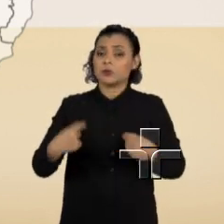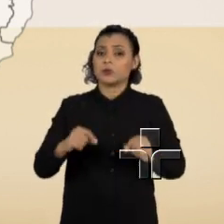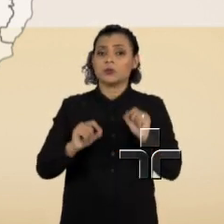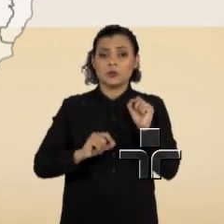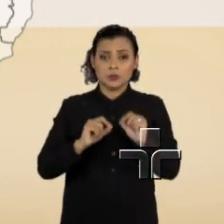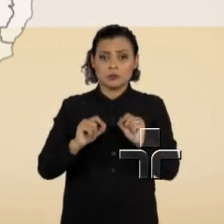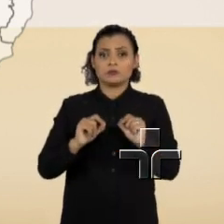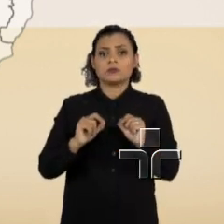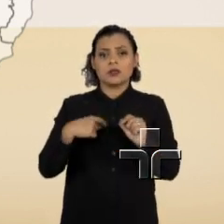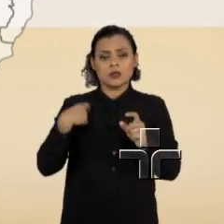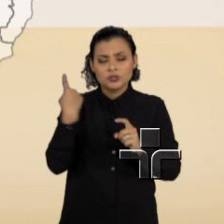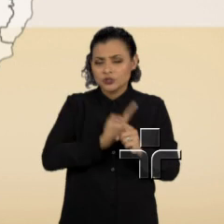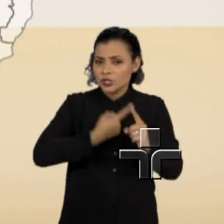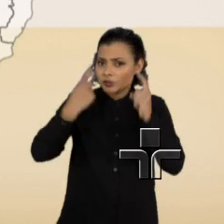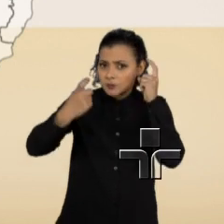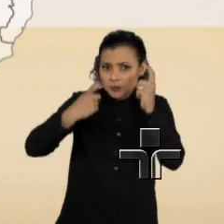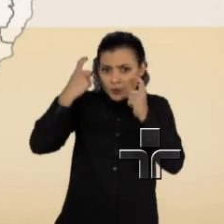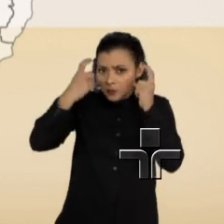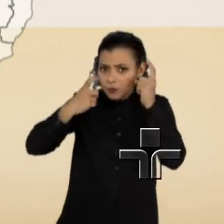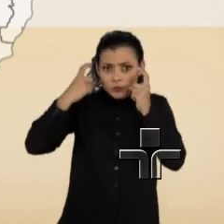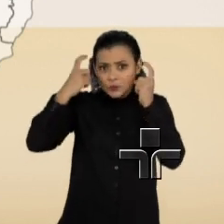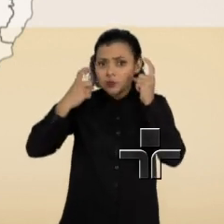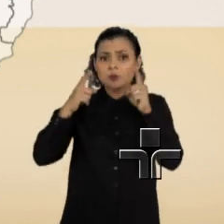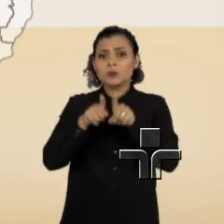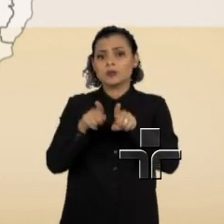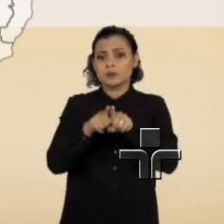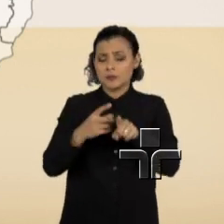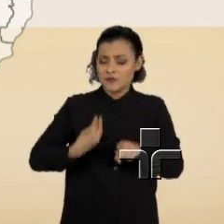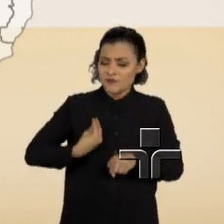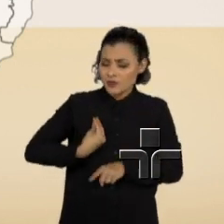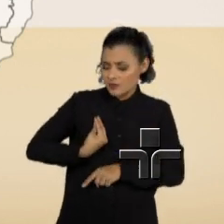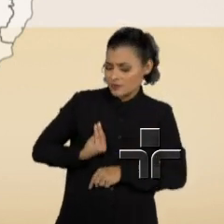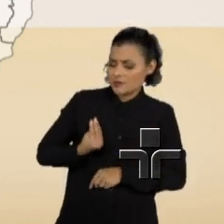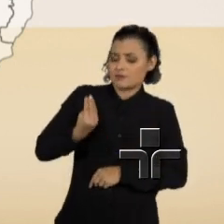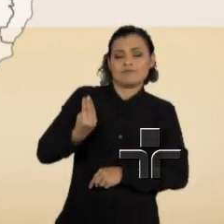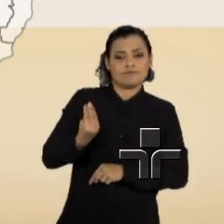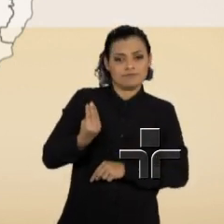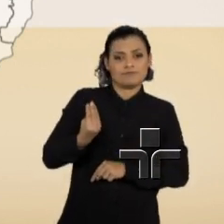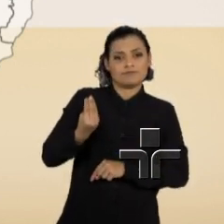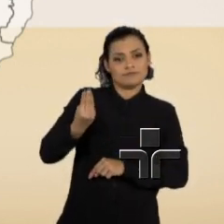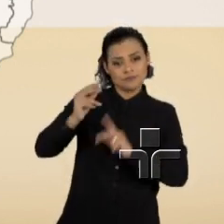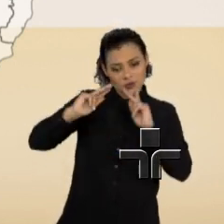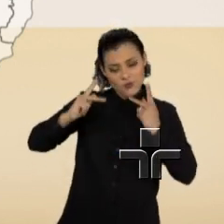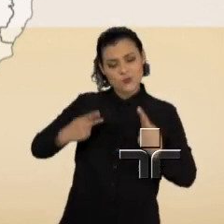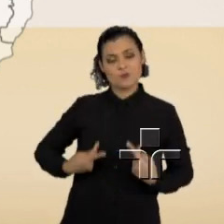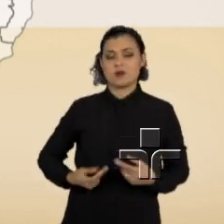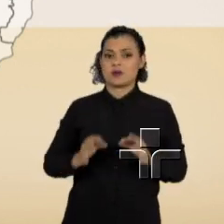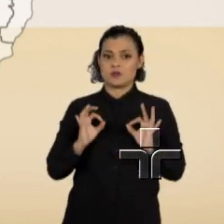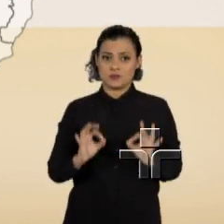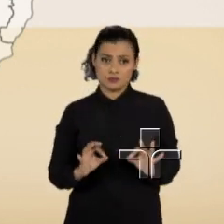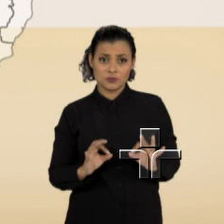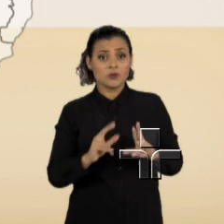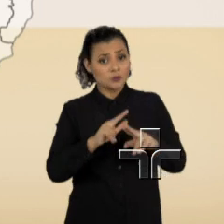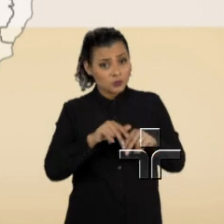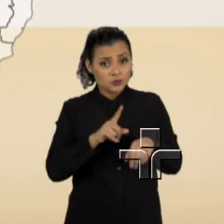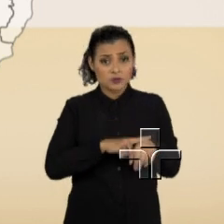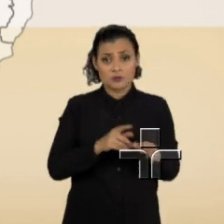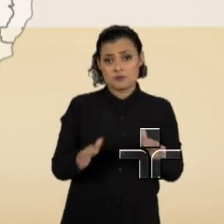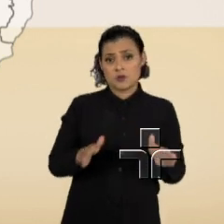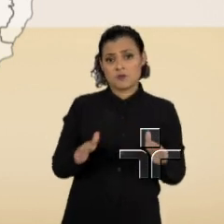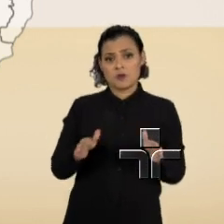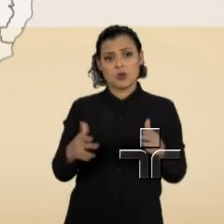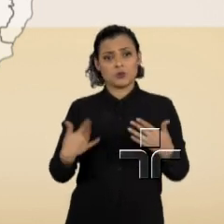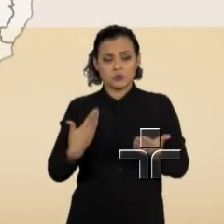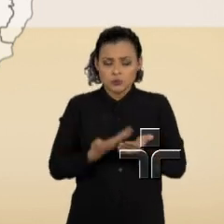se preocupa com a vida toda, mormente com a vida do ser humano. É um momento de preparação,